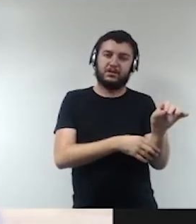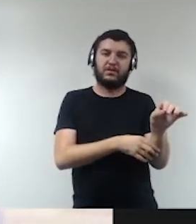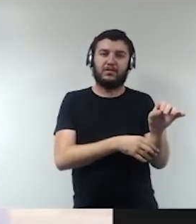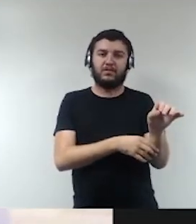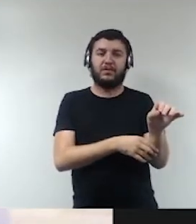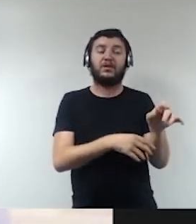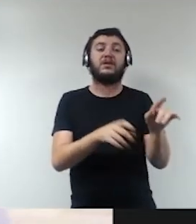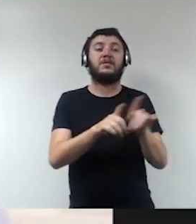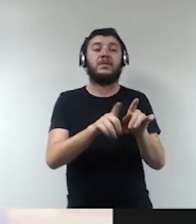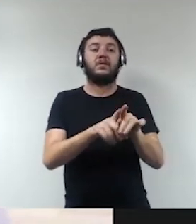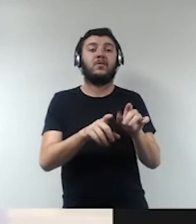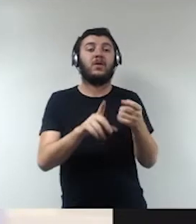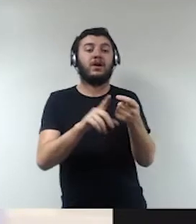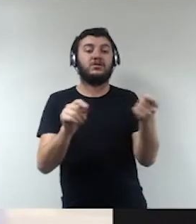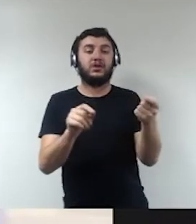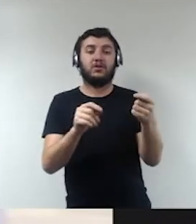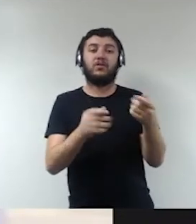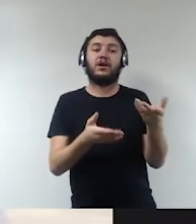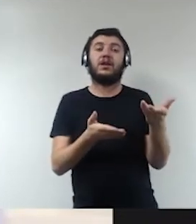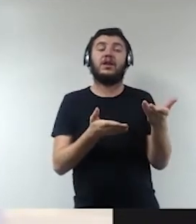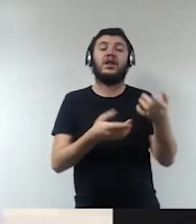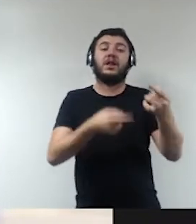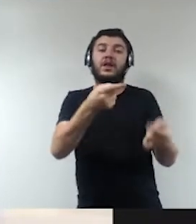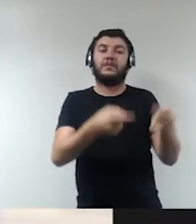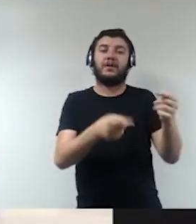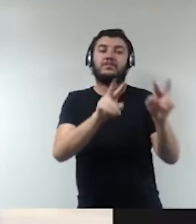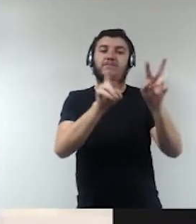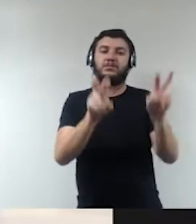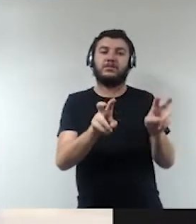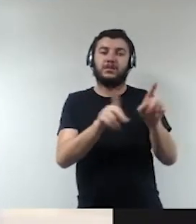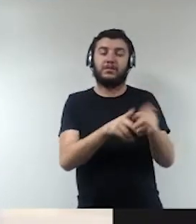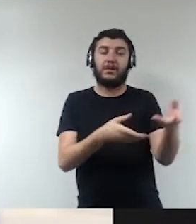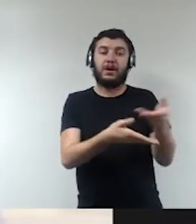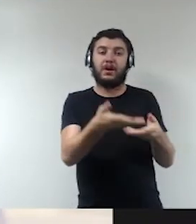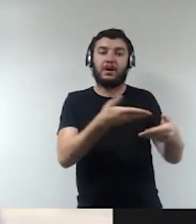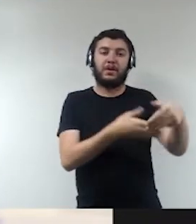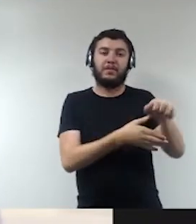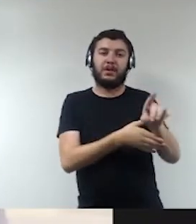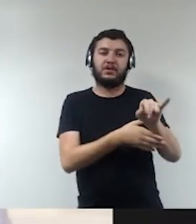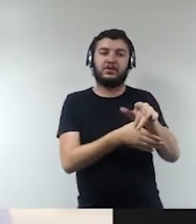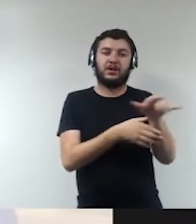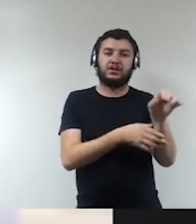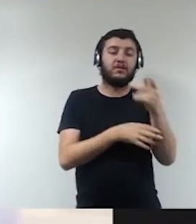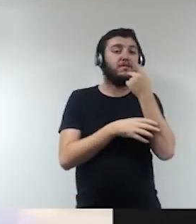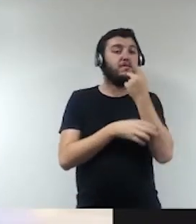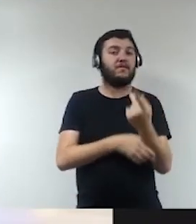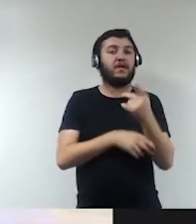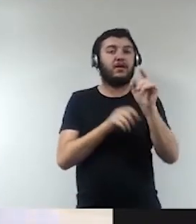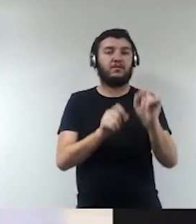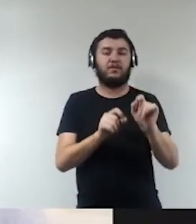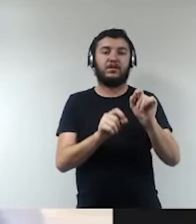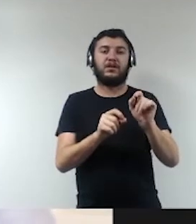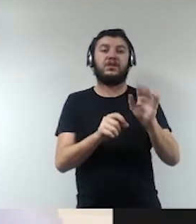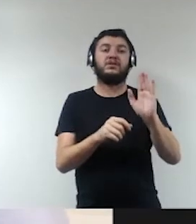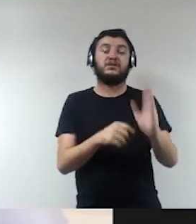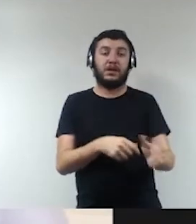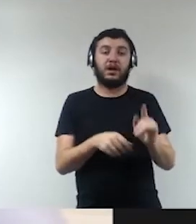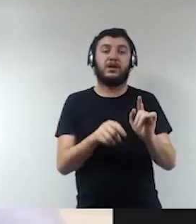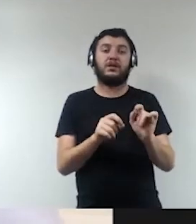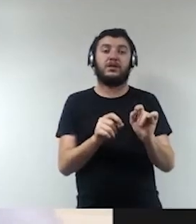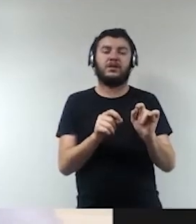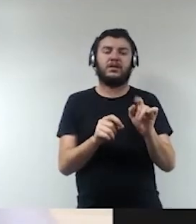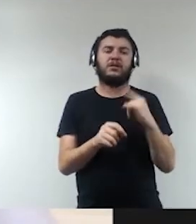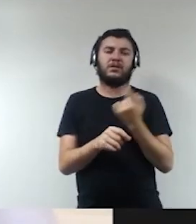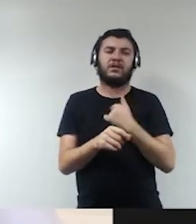mediação, prevê a suspensão da demanda quando instalada a figura da mediação. E nós sabemos que a